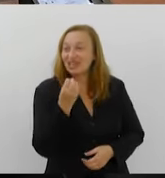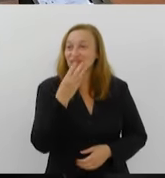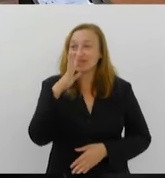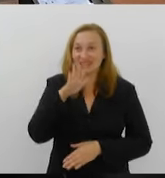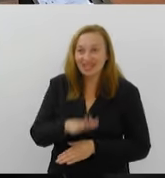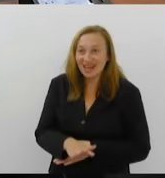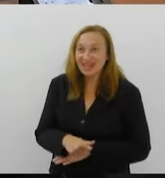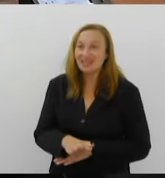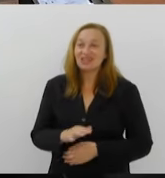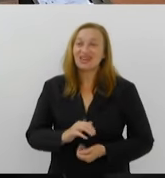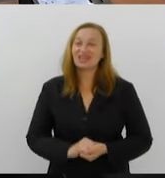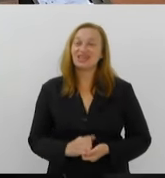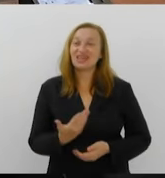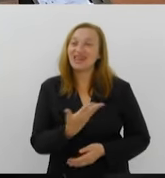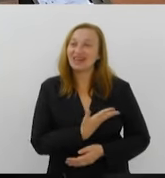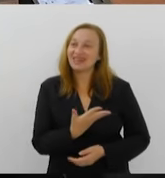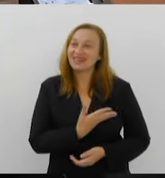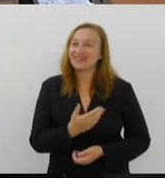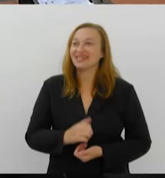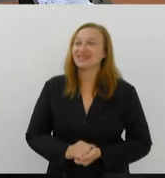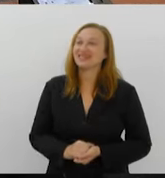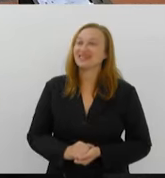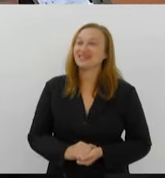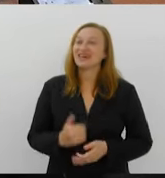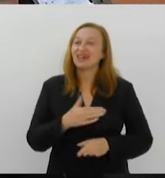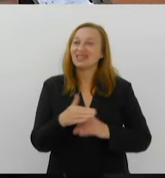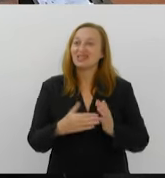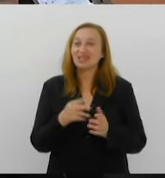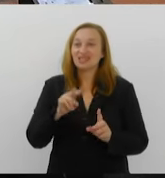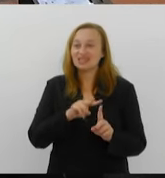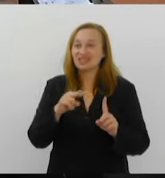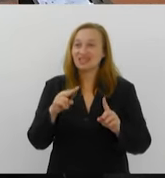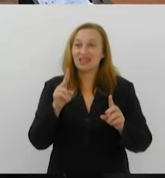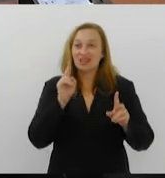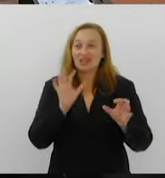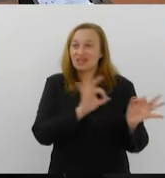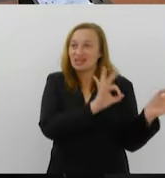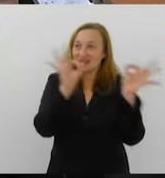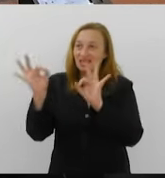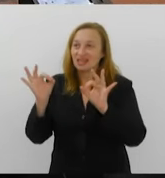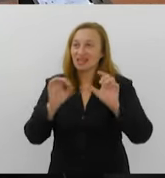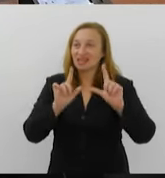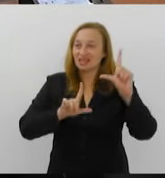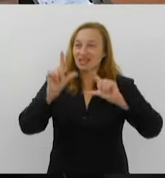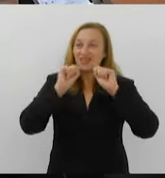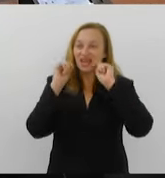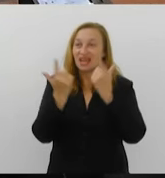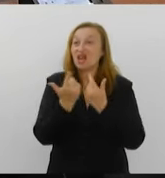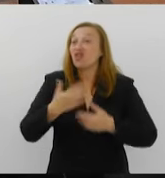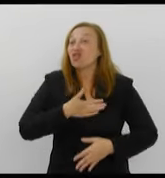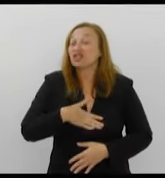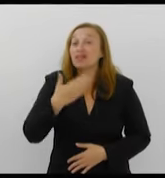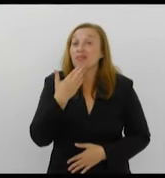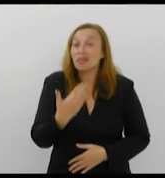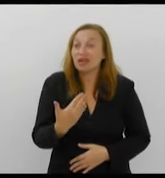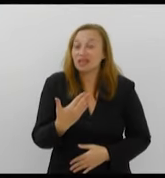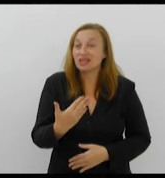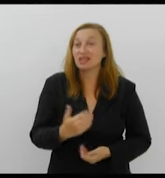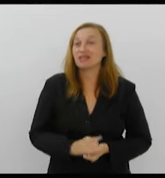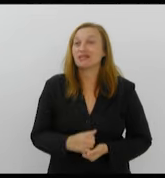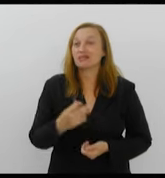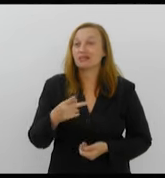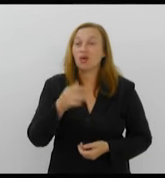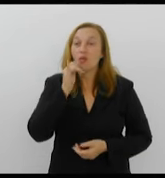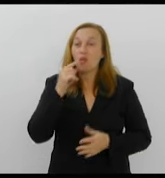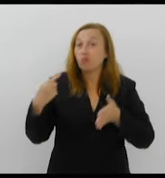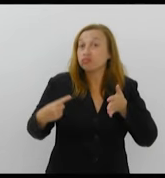tarde, nobres colegas, boa tarde para as pessoas que estão assistindo na TV Alerj. Eu gostaria de pedir a palavra para relatar uma